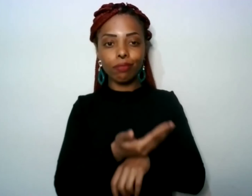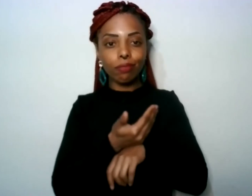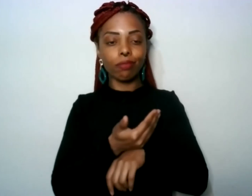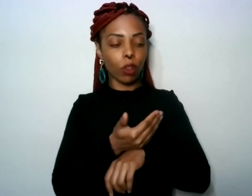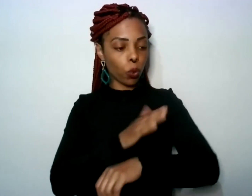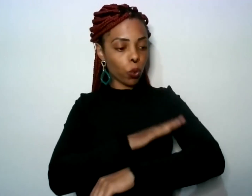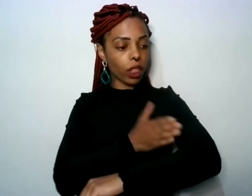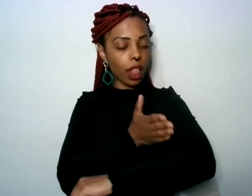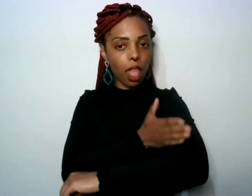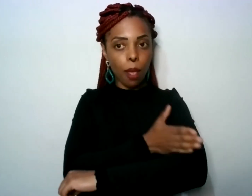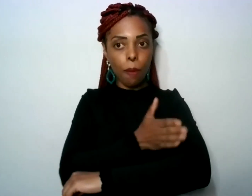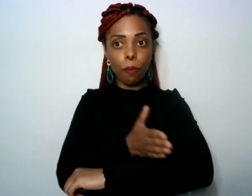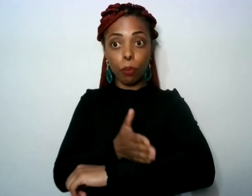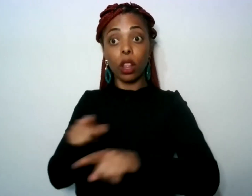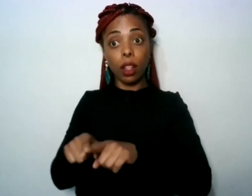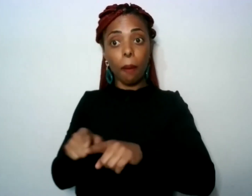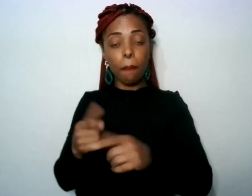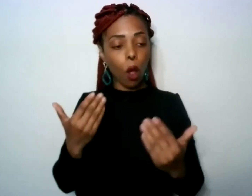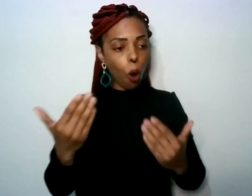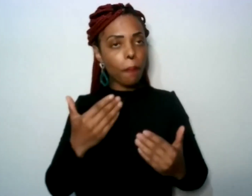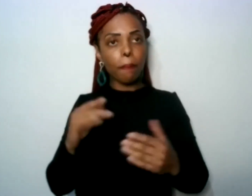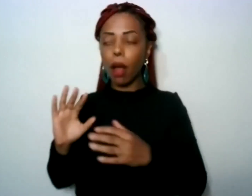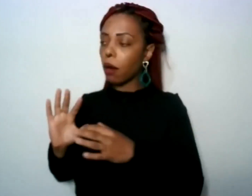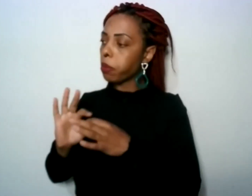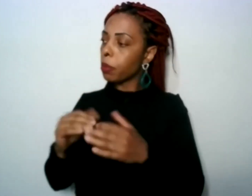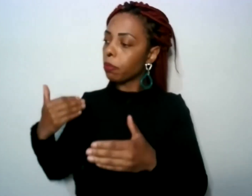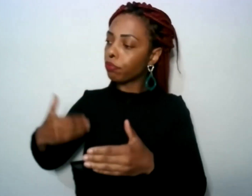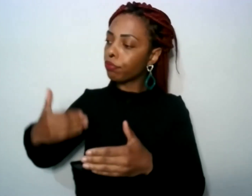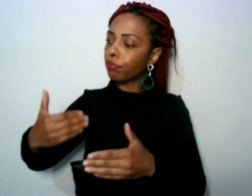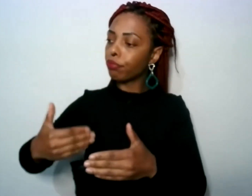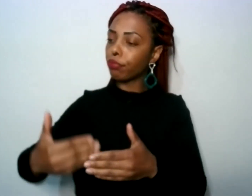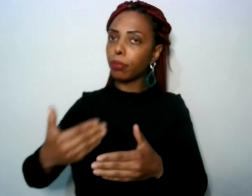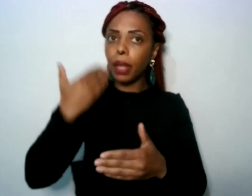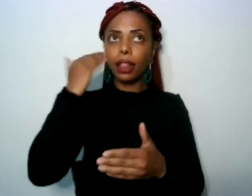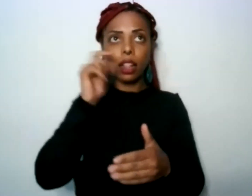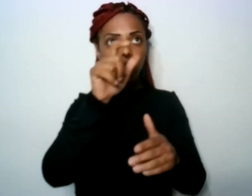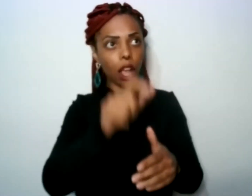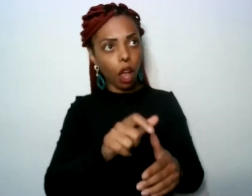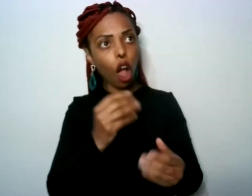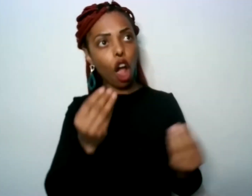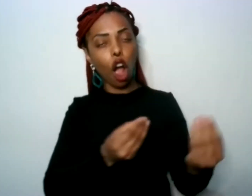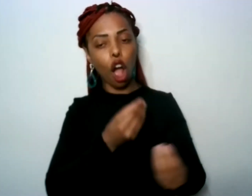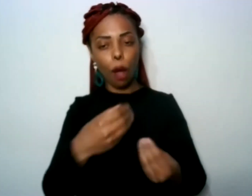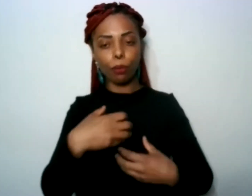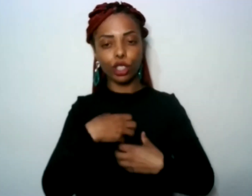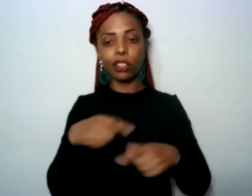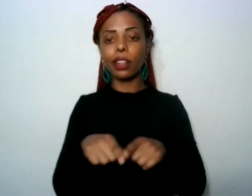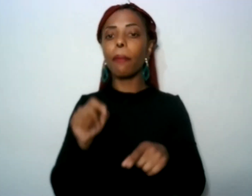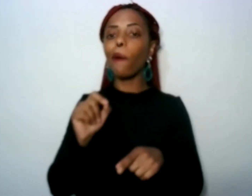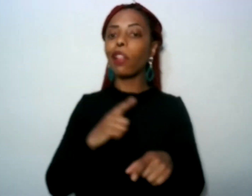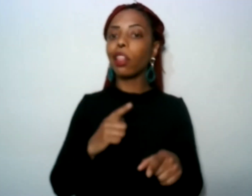iconológica no sentido de entender o objeto como ele é e quais as relações que ele